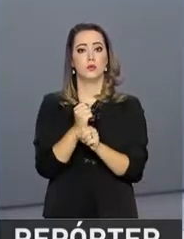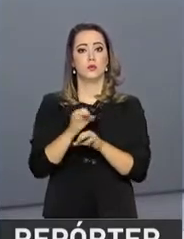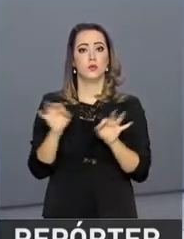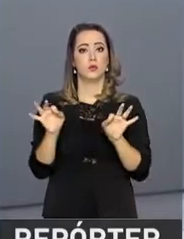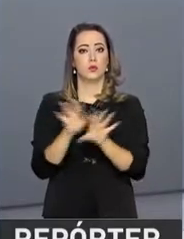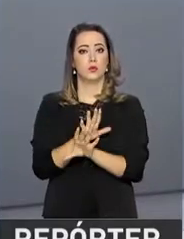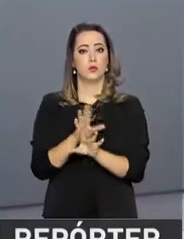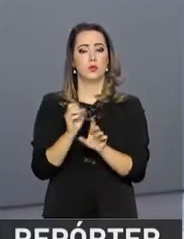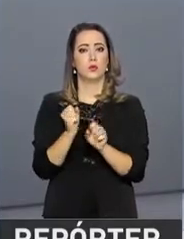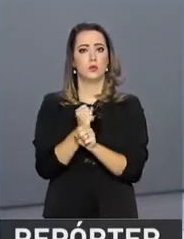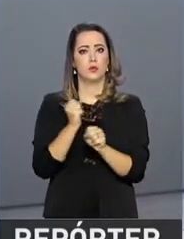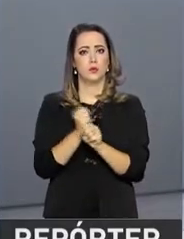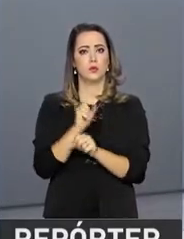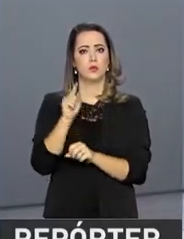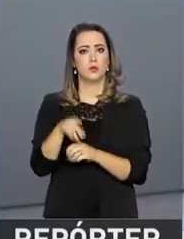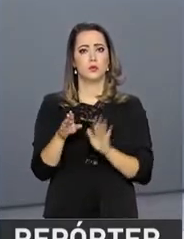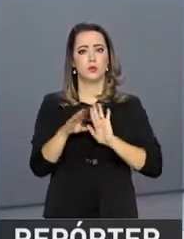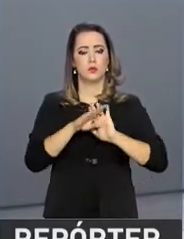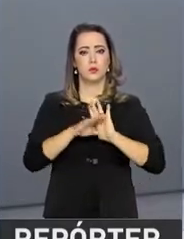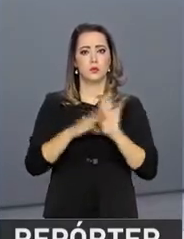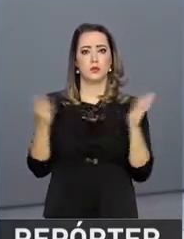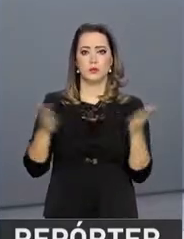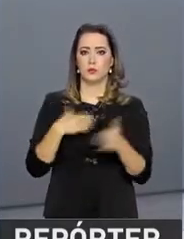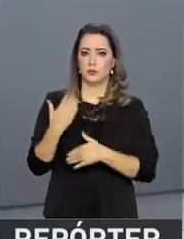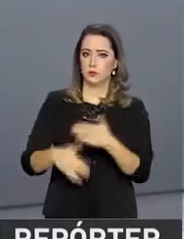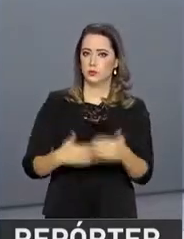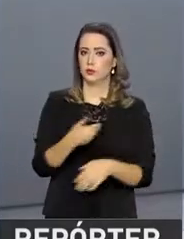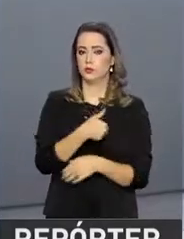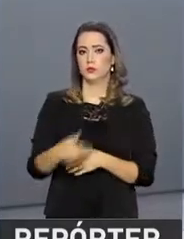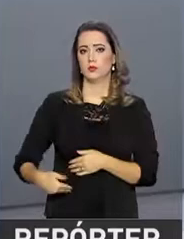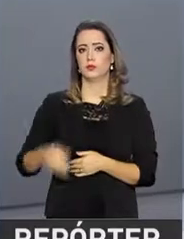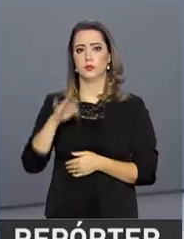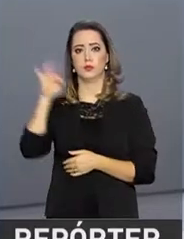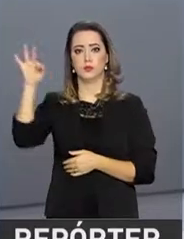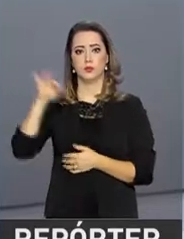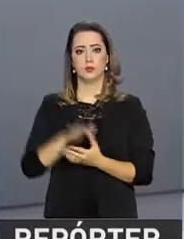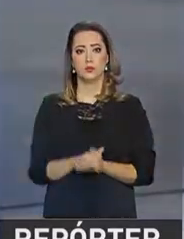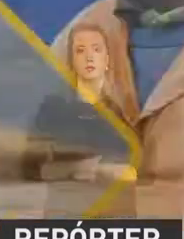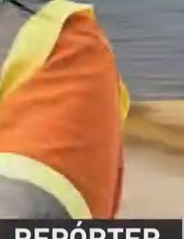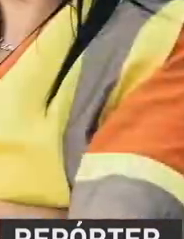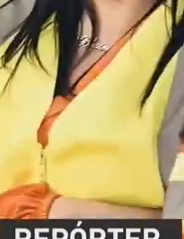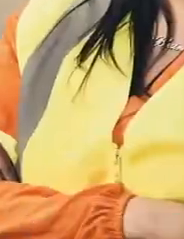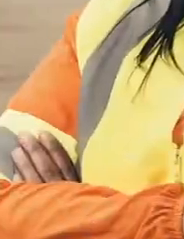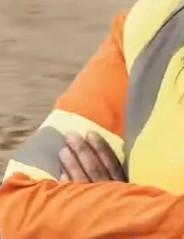dessa obra faz parte do programa agora é avançar do governo federal